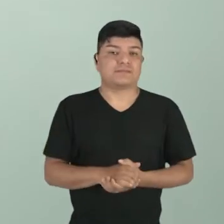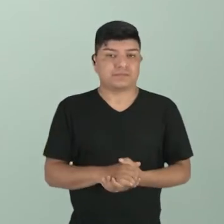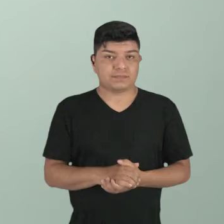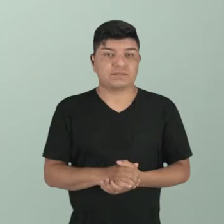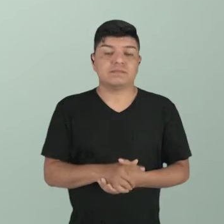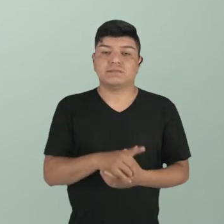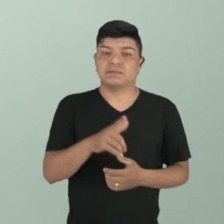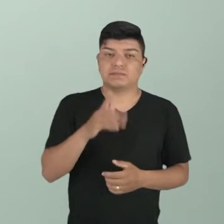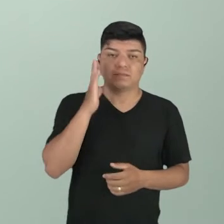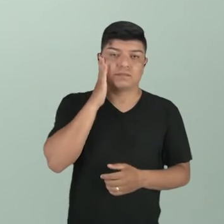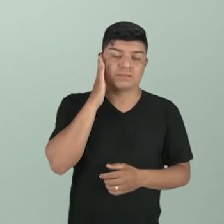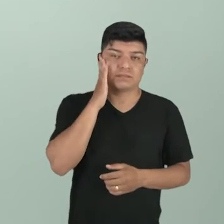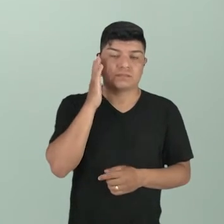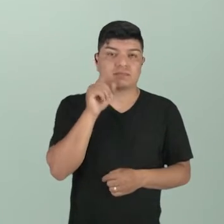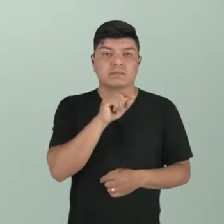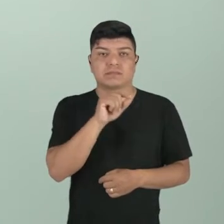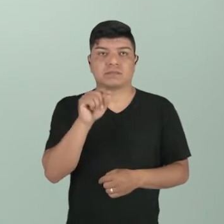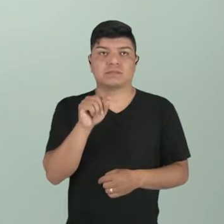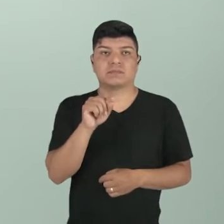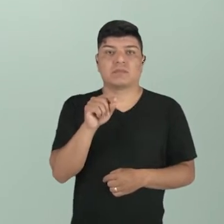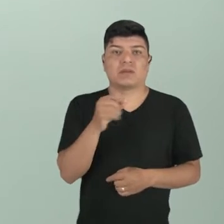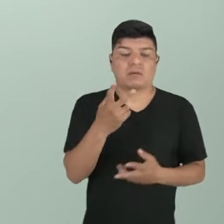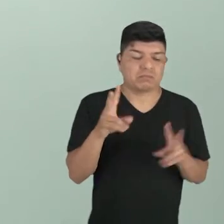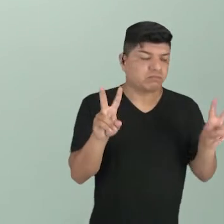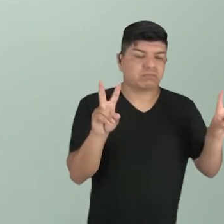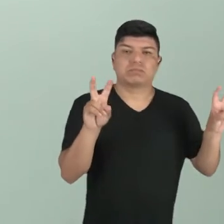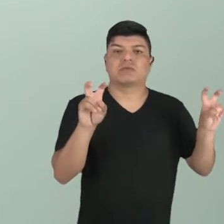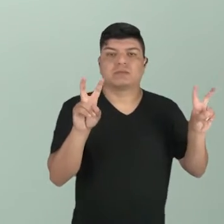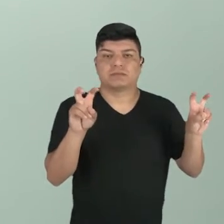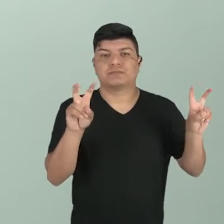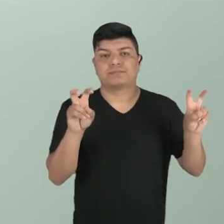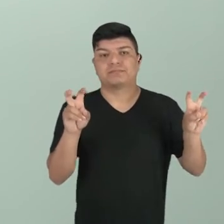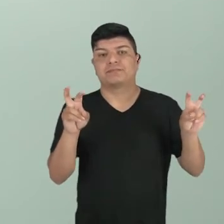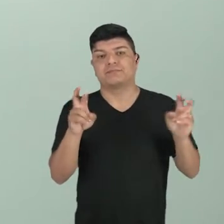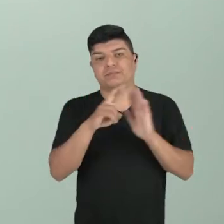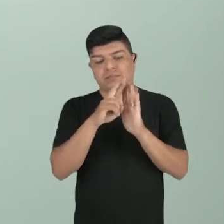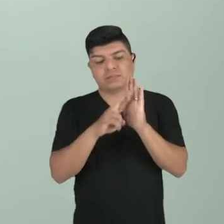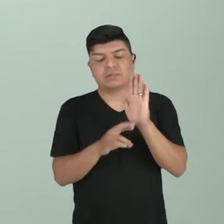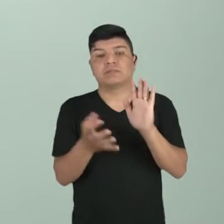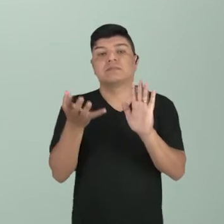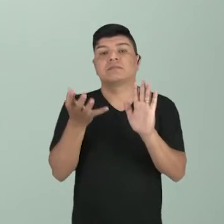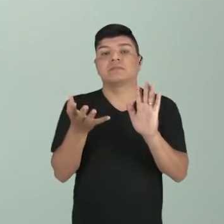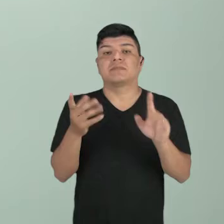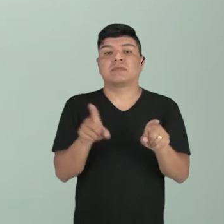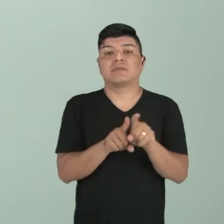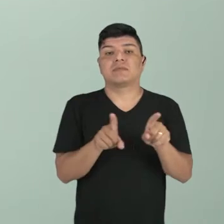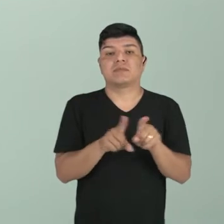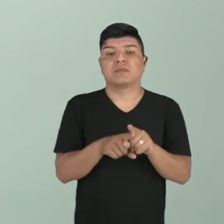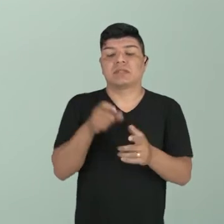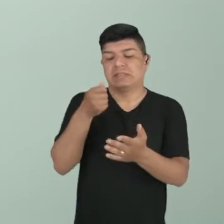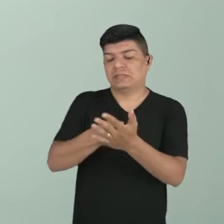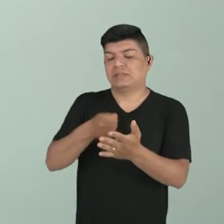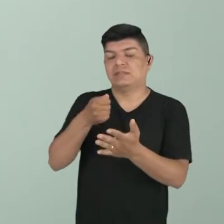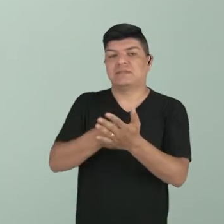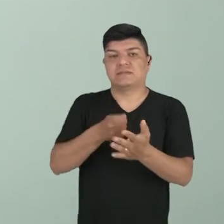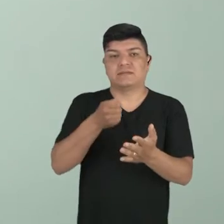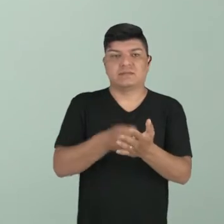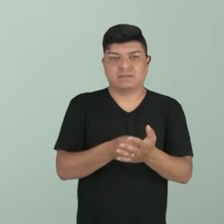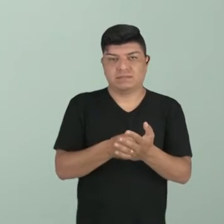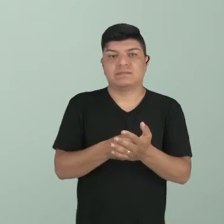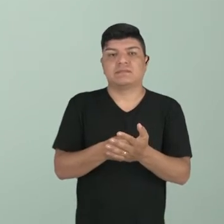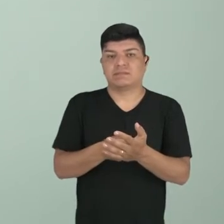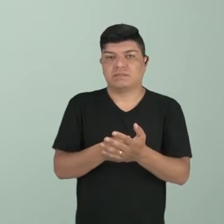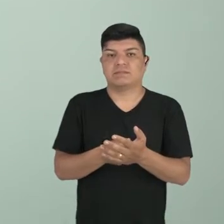você sabe, né? Você vai saber falar sobre um tema. O que a redação quer mais? Que você defenda uma